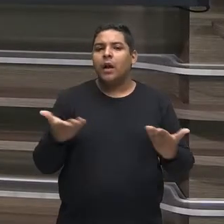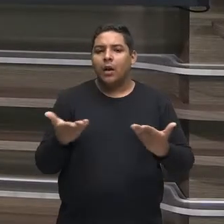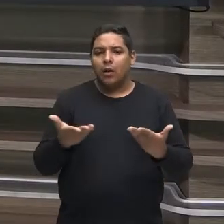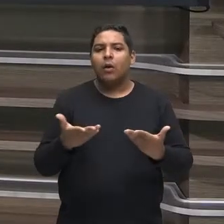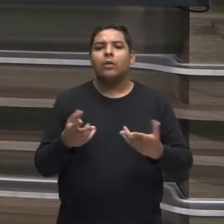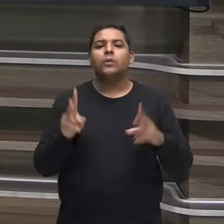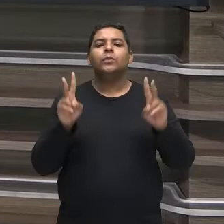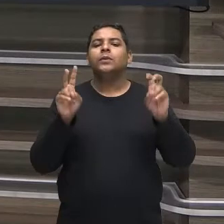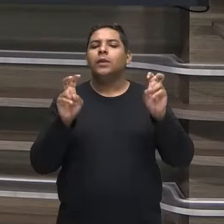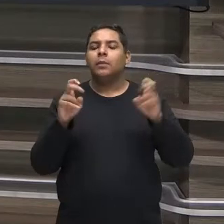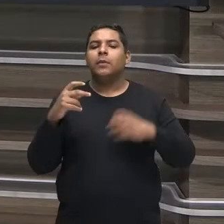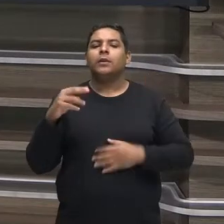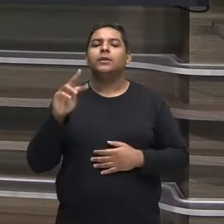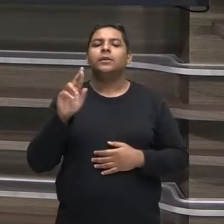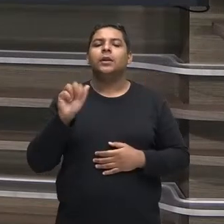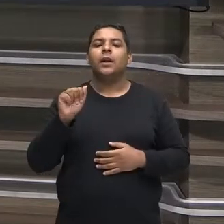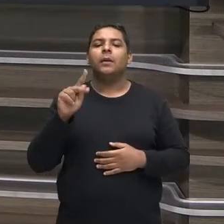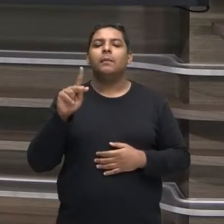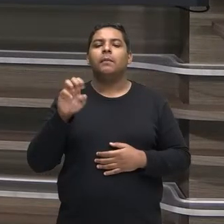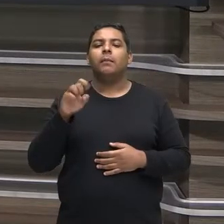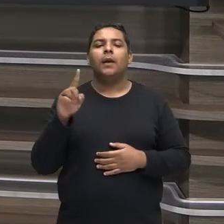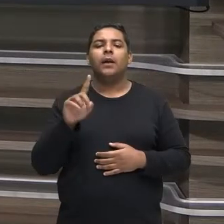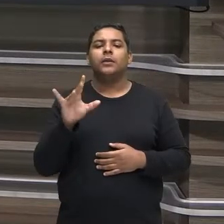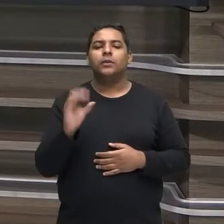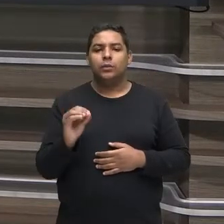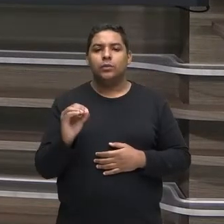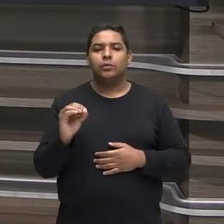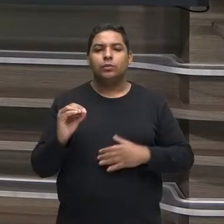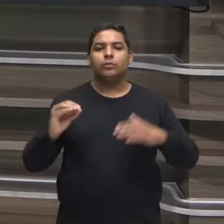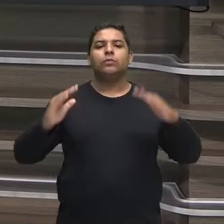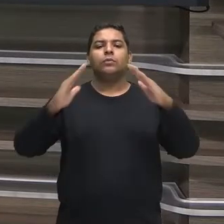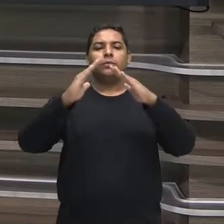pertence ao grupo, né, dos